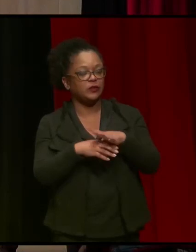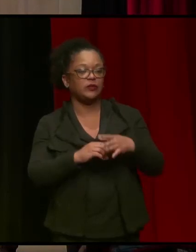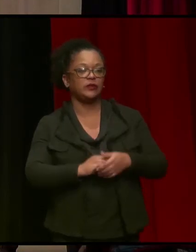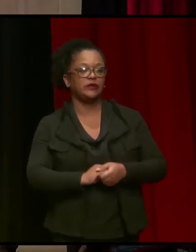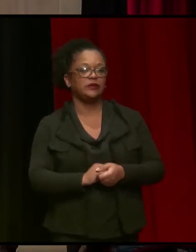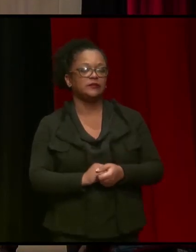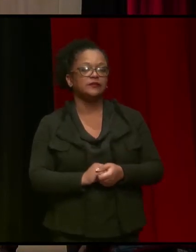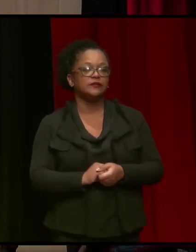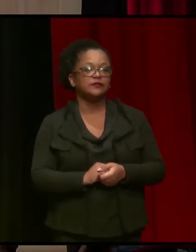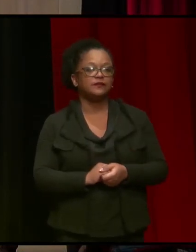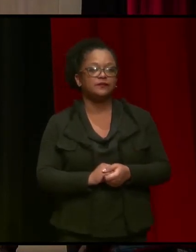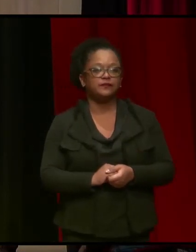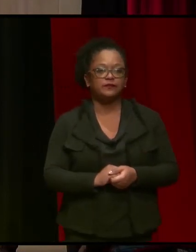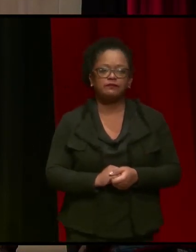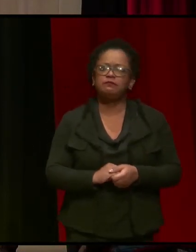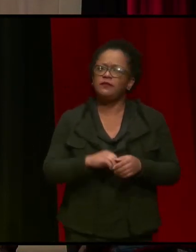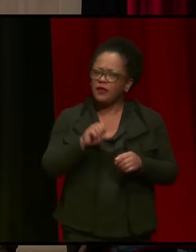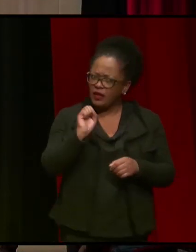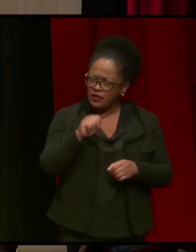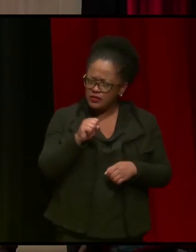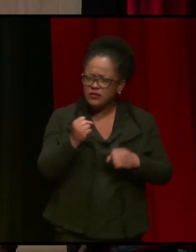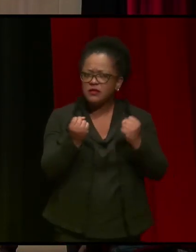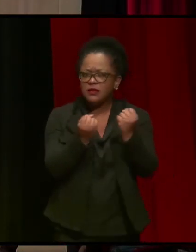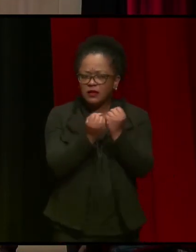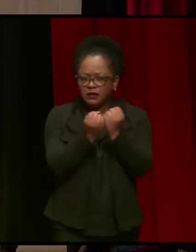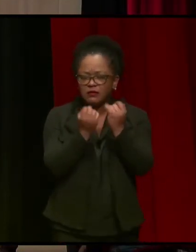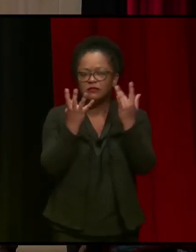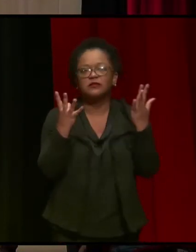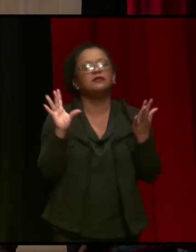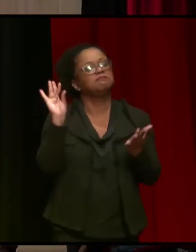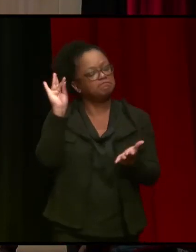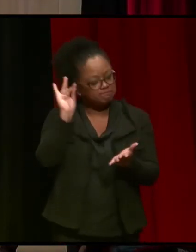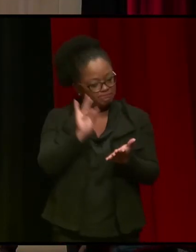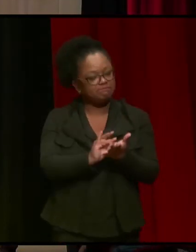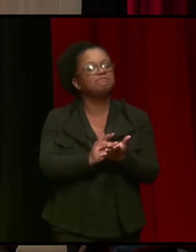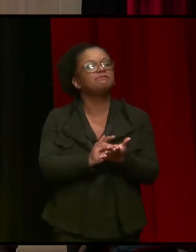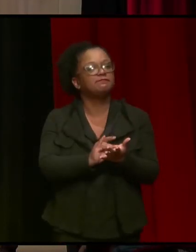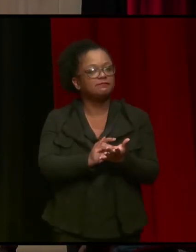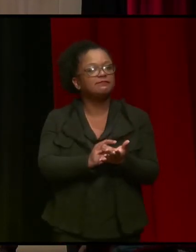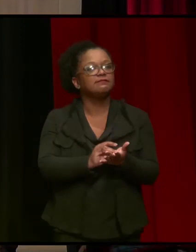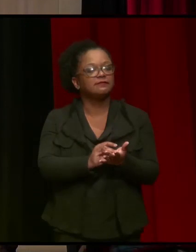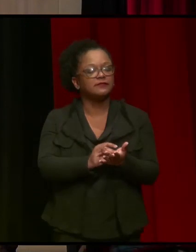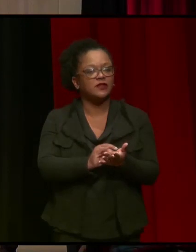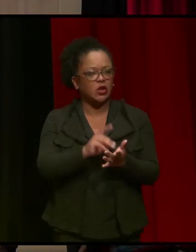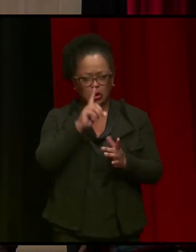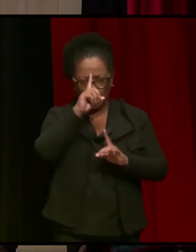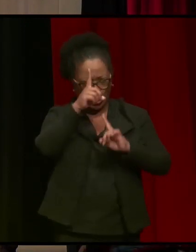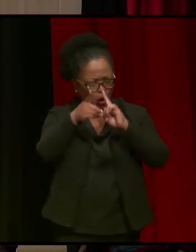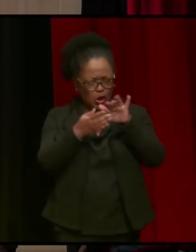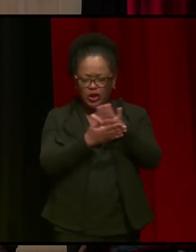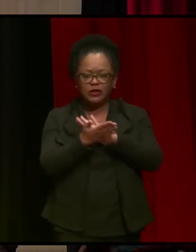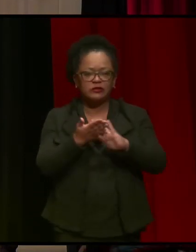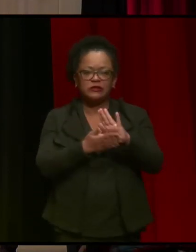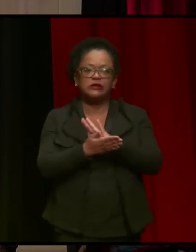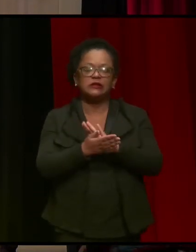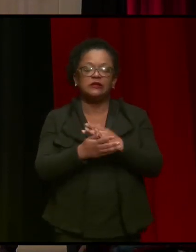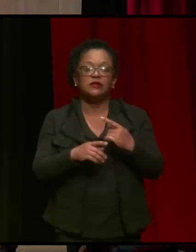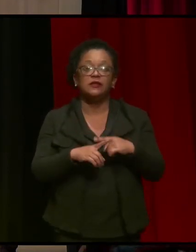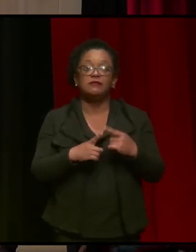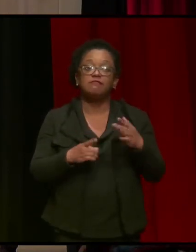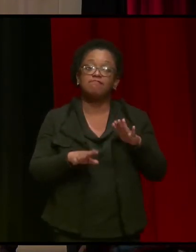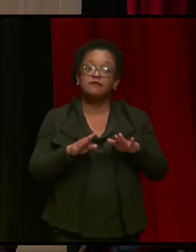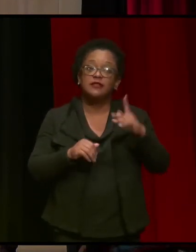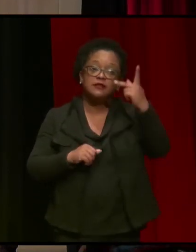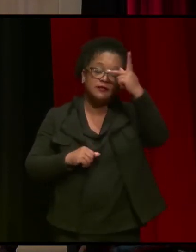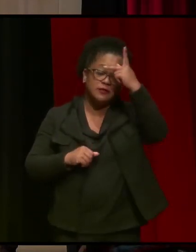Milagres existem, milagres podem acontecer, não tem dúvida nenhuma. Mas como ele mesmo falou, tem pessoas que não são